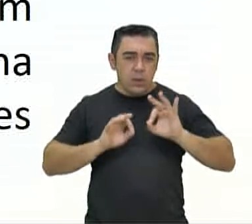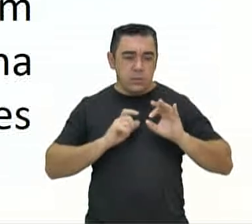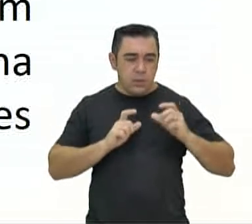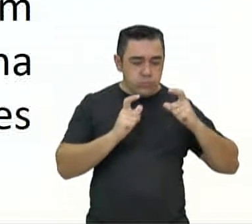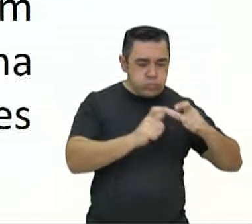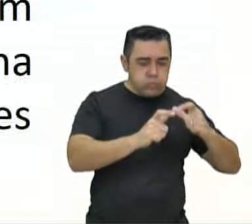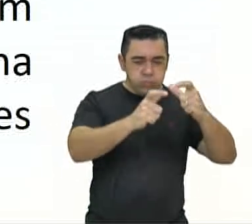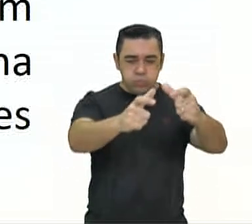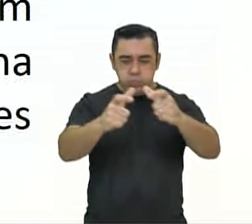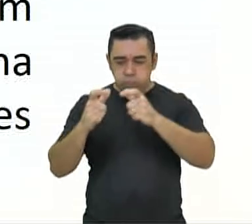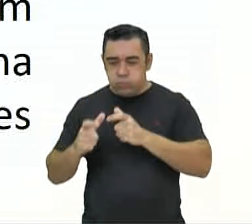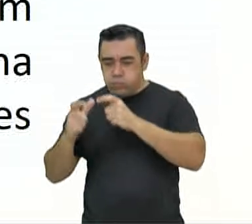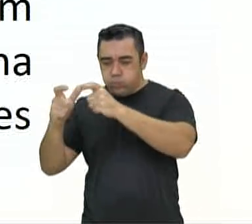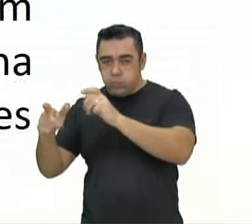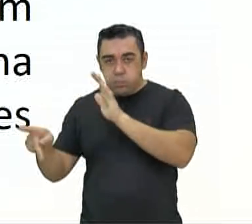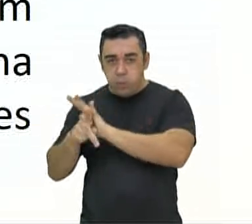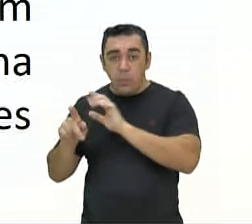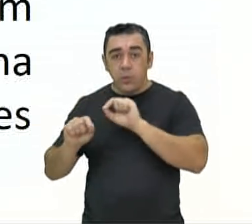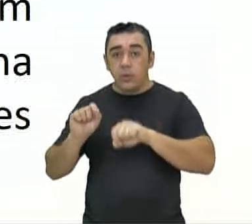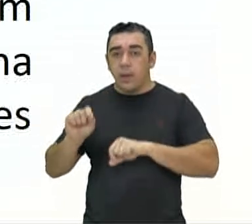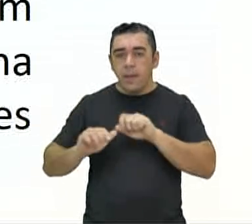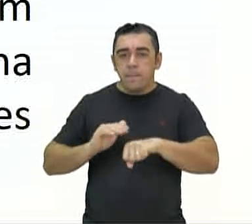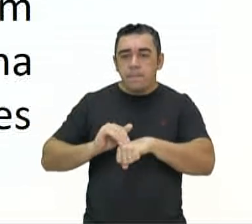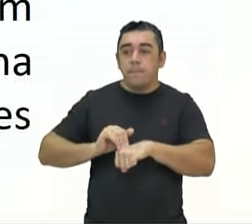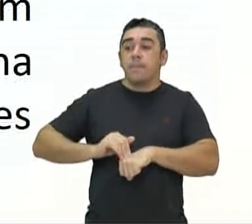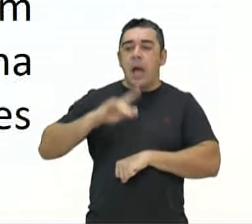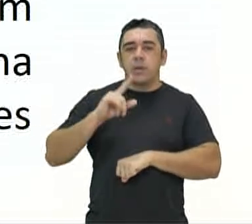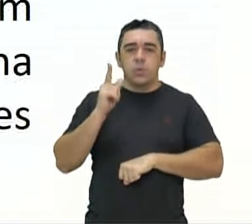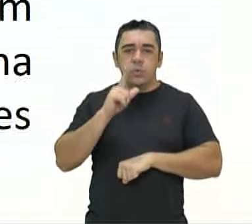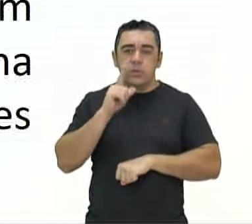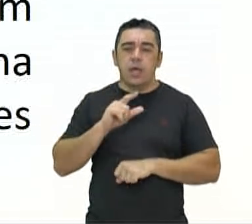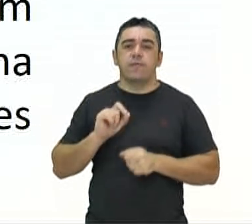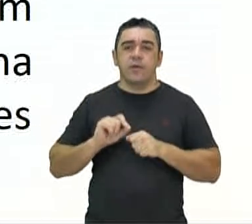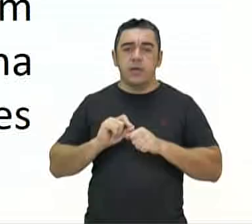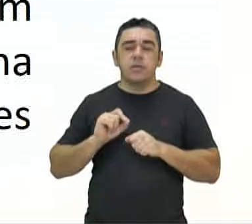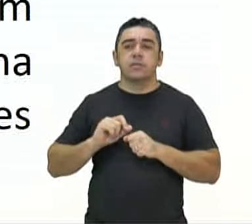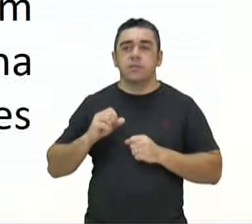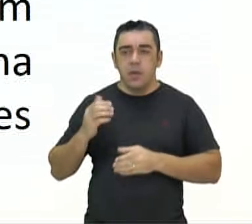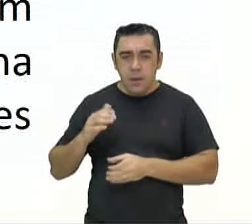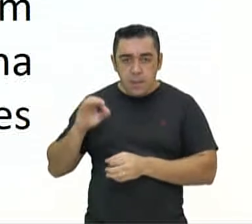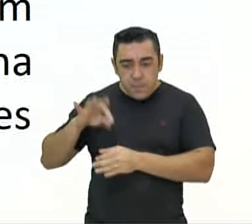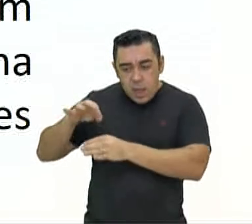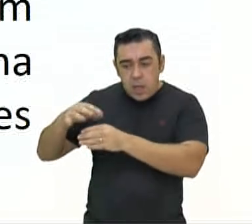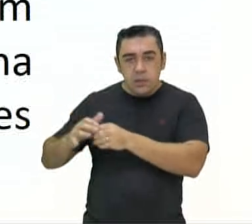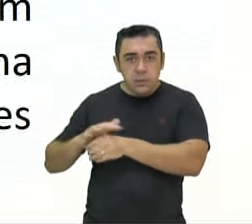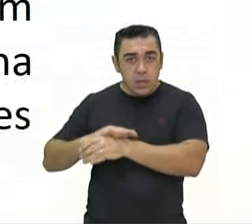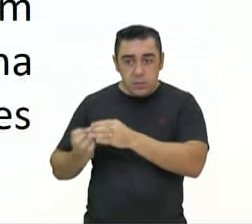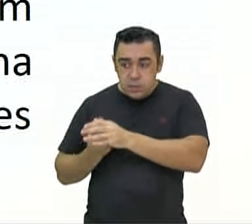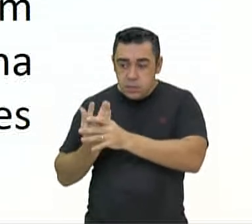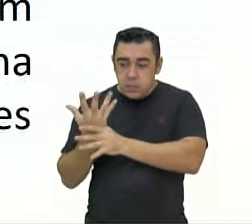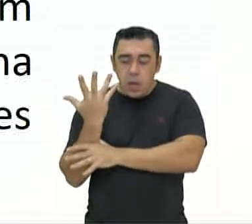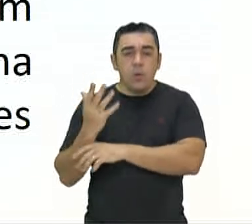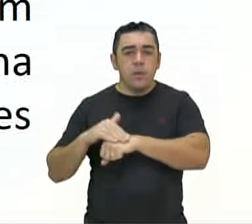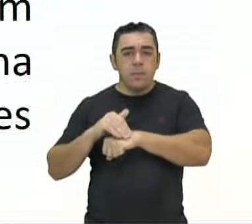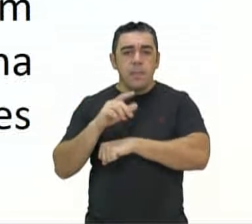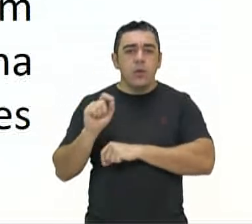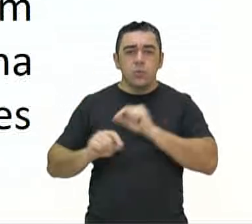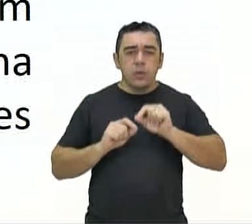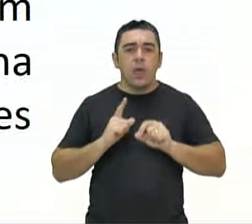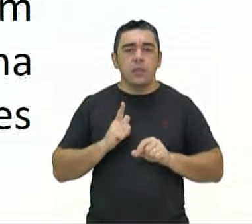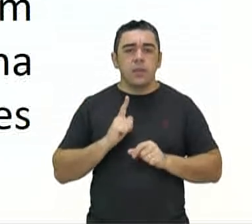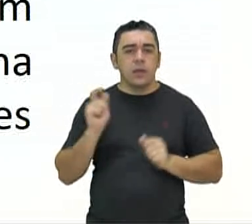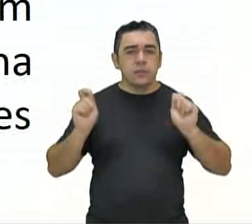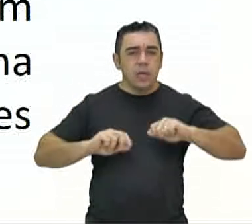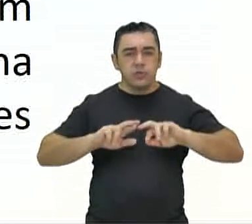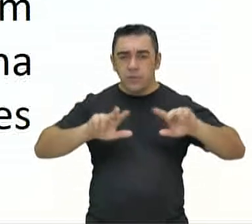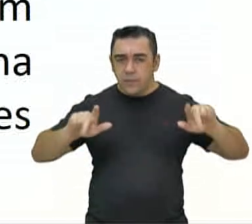cinturões, belts, maximizando sua produção, aumentando sua produção, na busca da autossuficiência nos diferentes